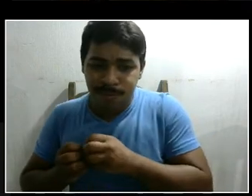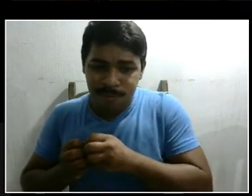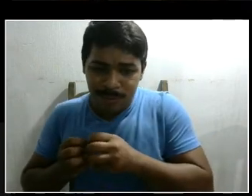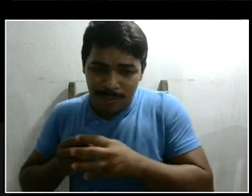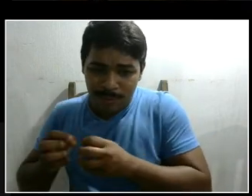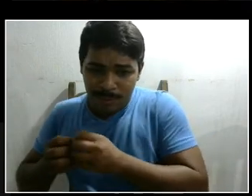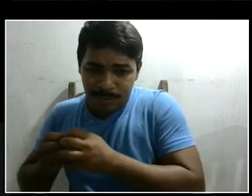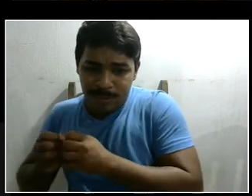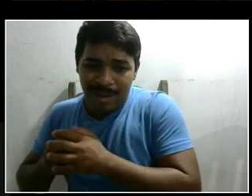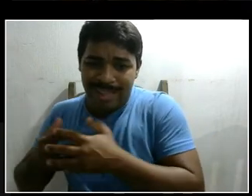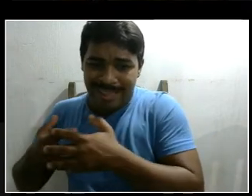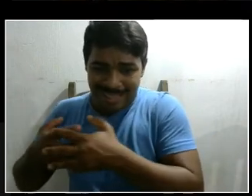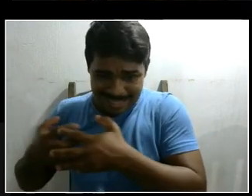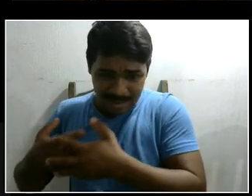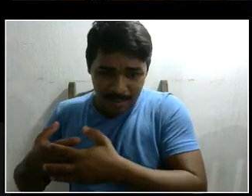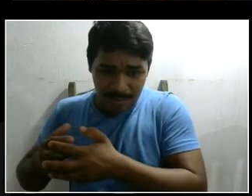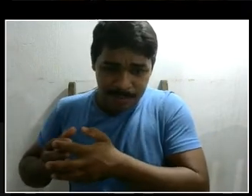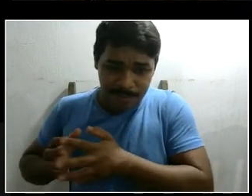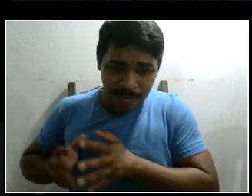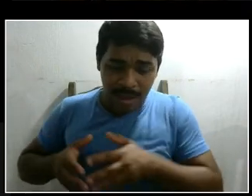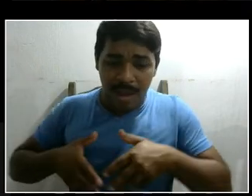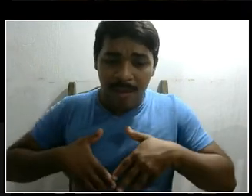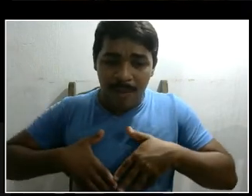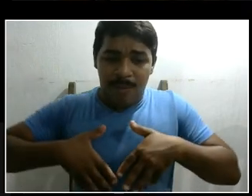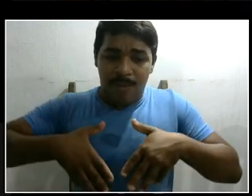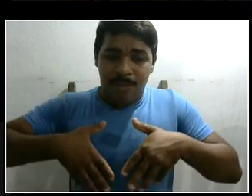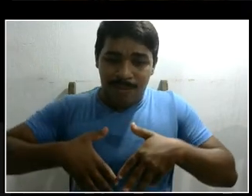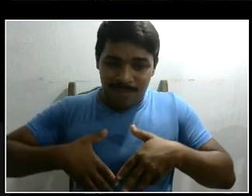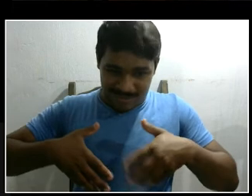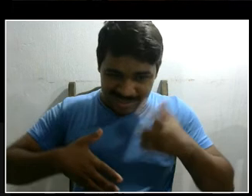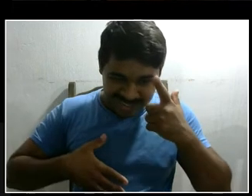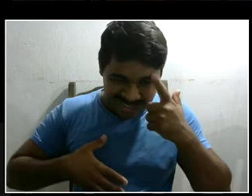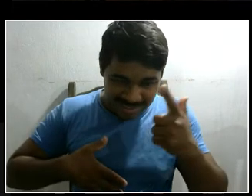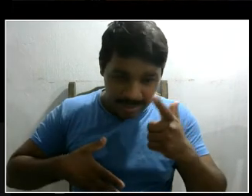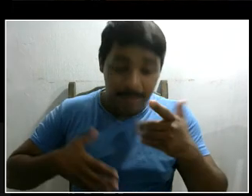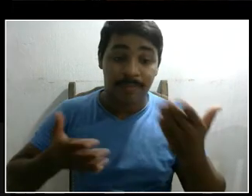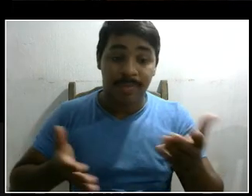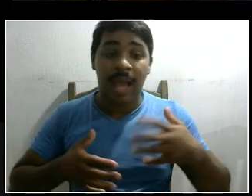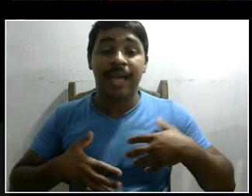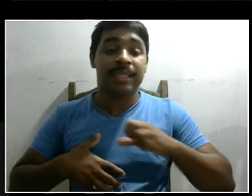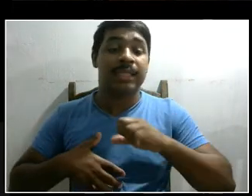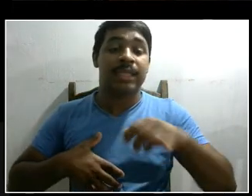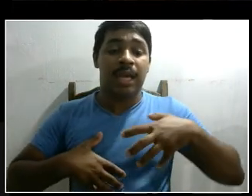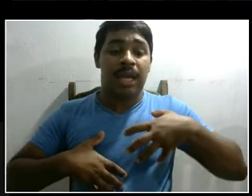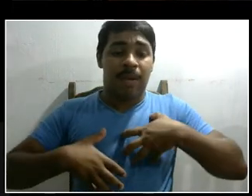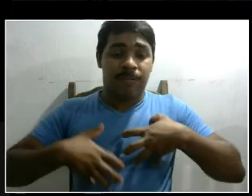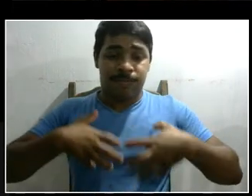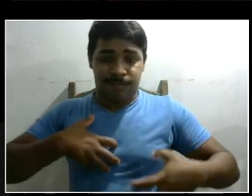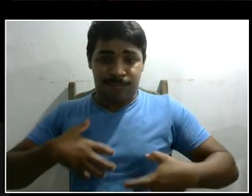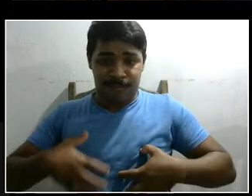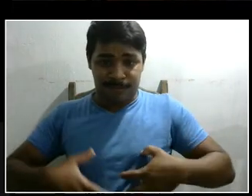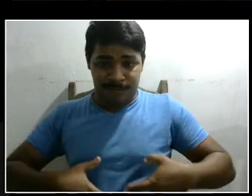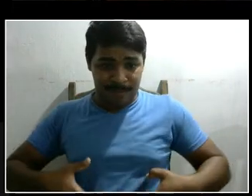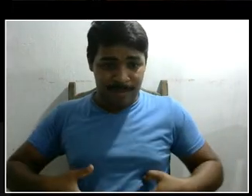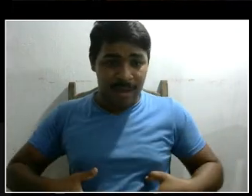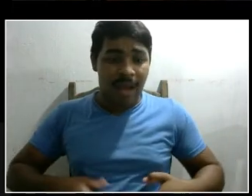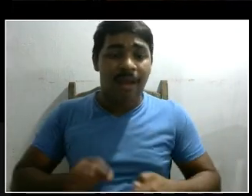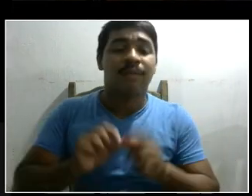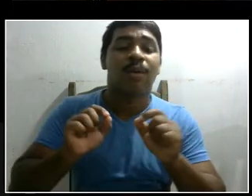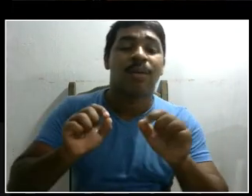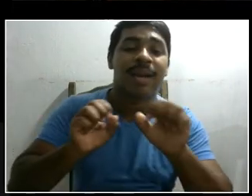que têm uma função específica, nós vamos ter um sistema. Por exemplo, nosso sistema digestório, ele é formado por